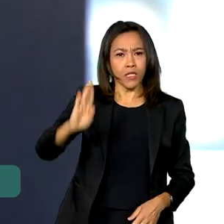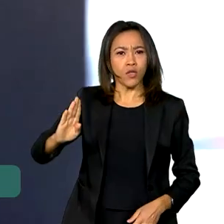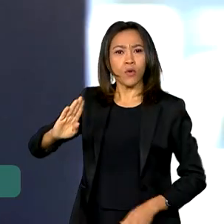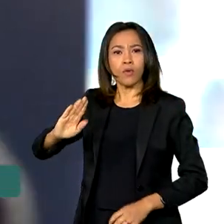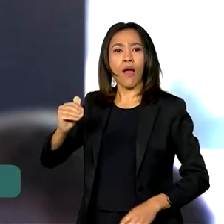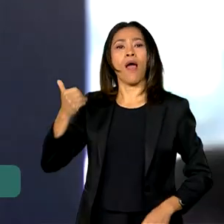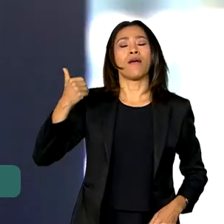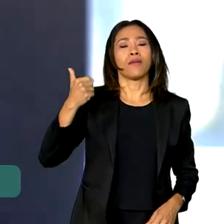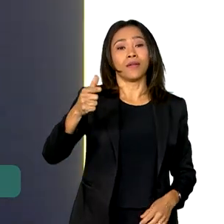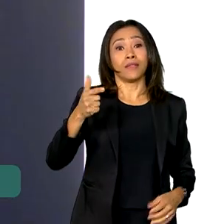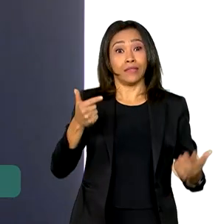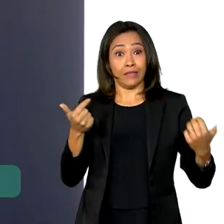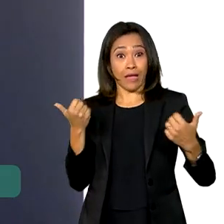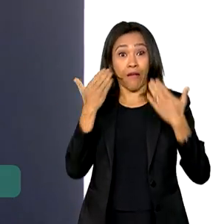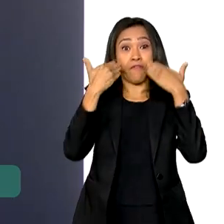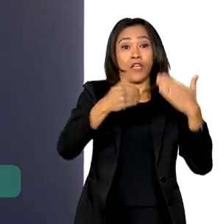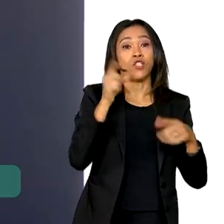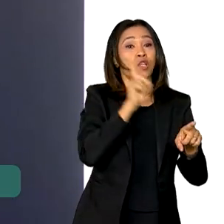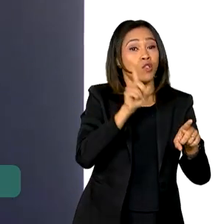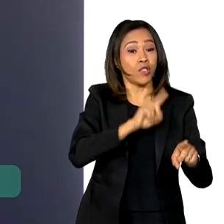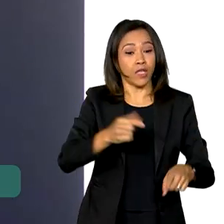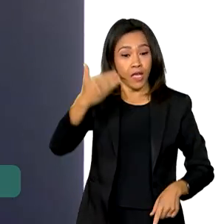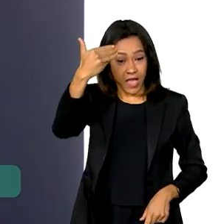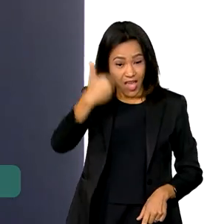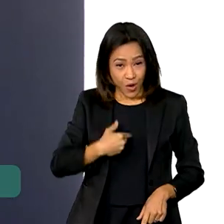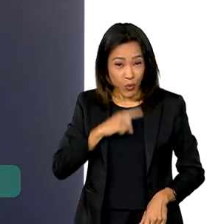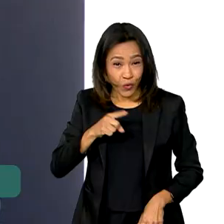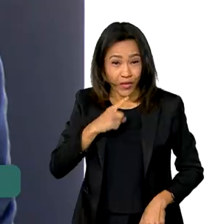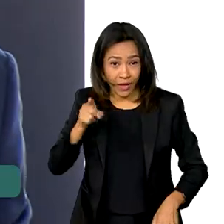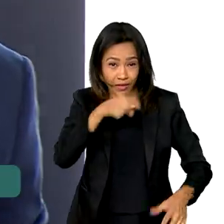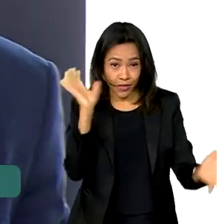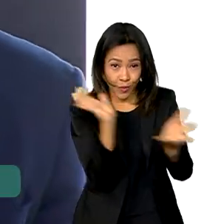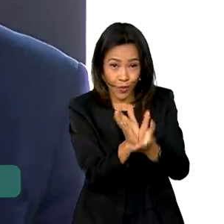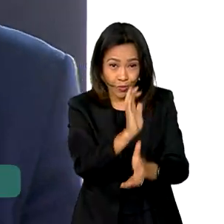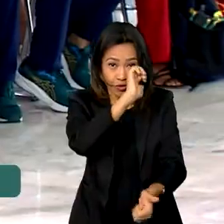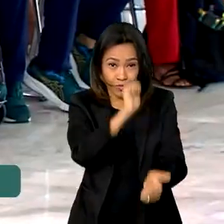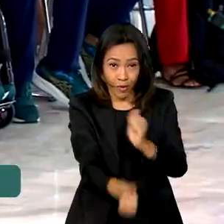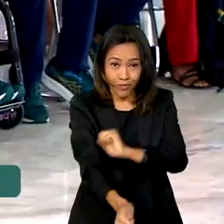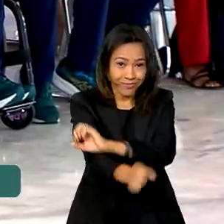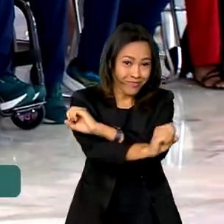Porque desses atletas eu jamais duvidarei. Muito obrigado.